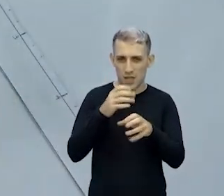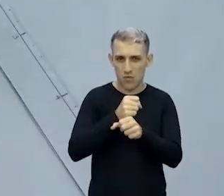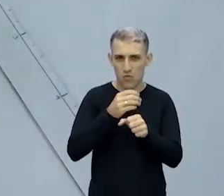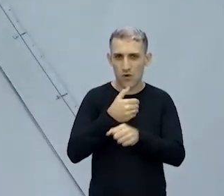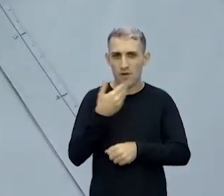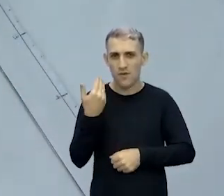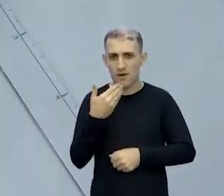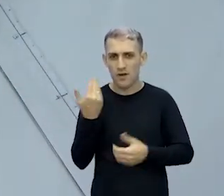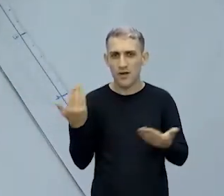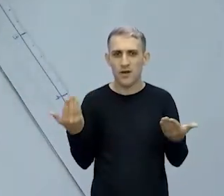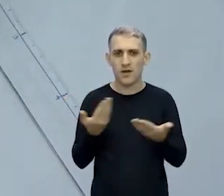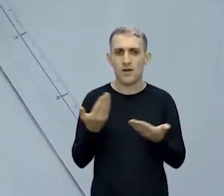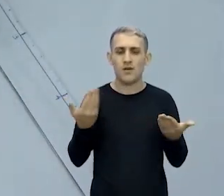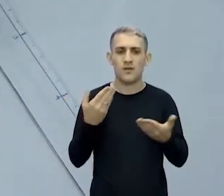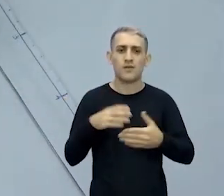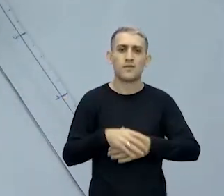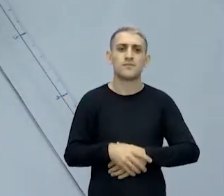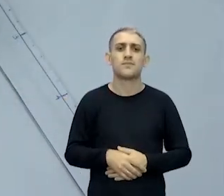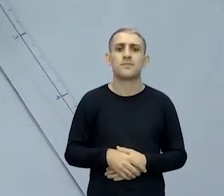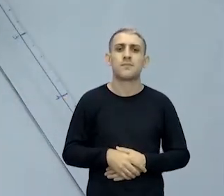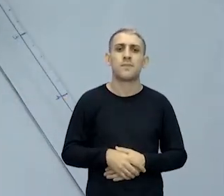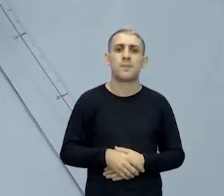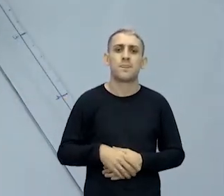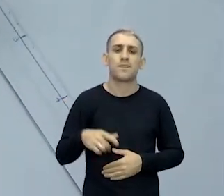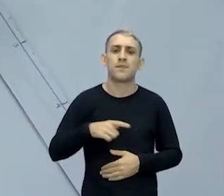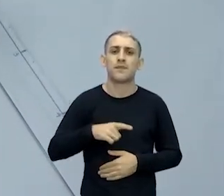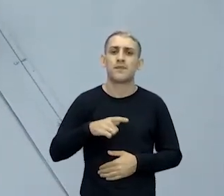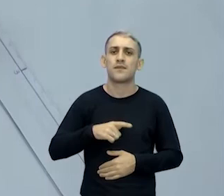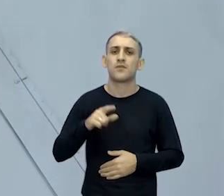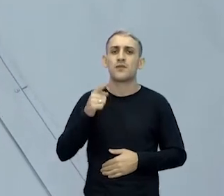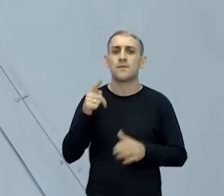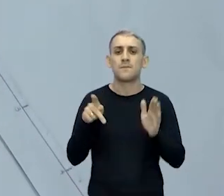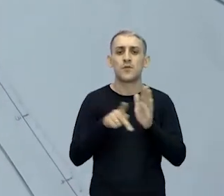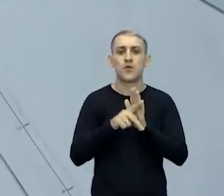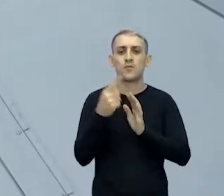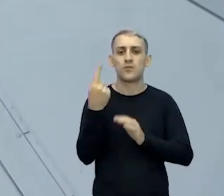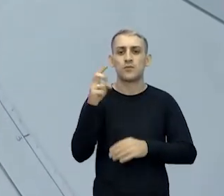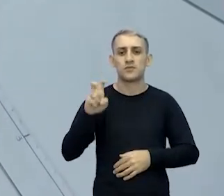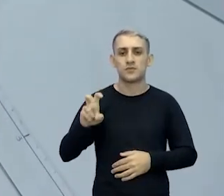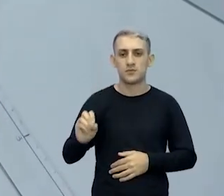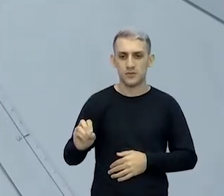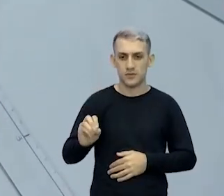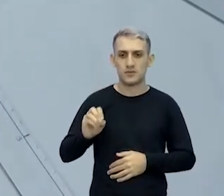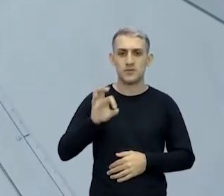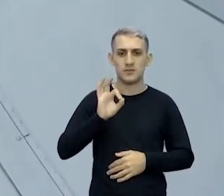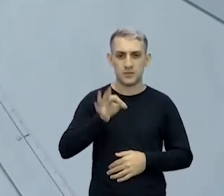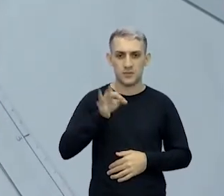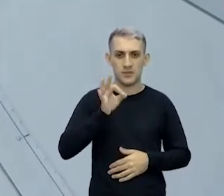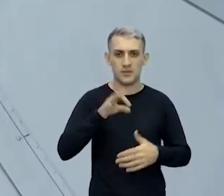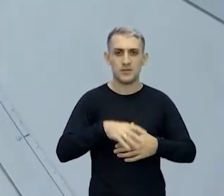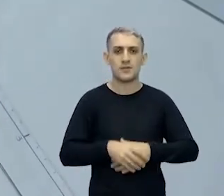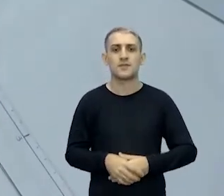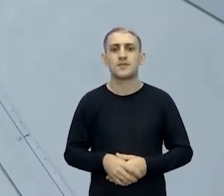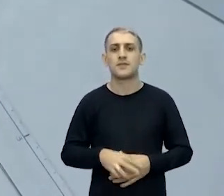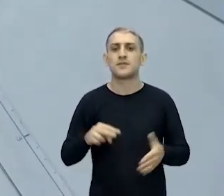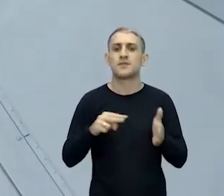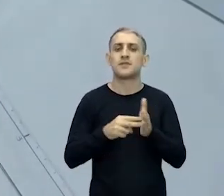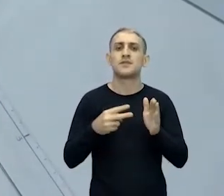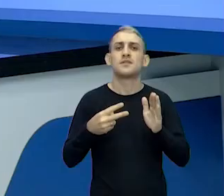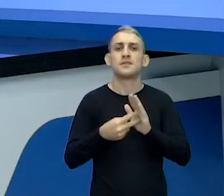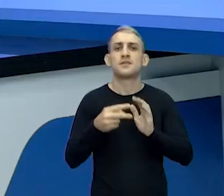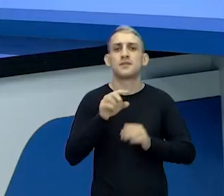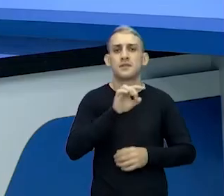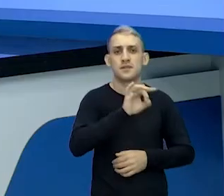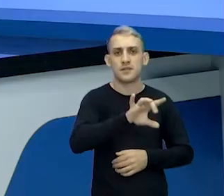fáceis? Ó, a minha razão é de 1:50, tá? Ó, 1:50. Quer dizer que cada